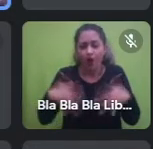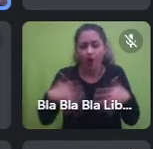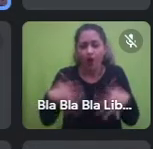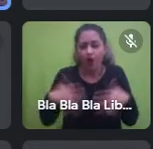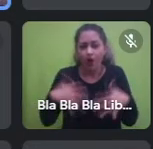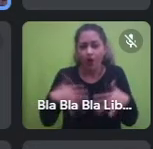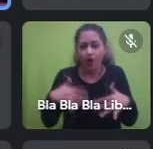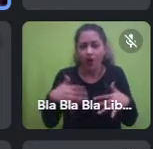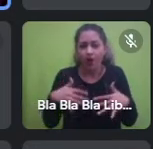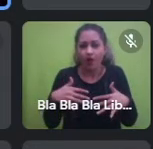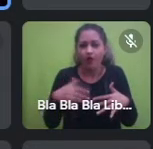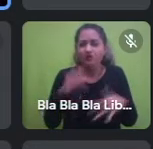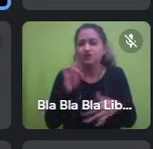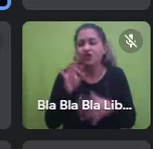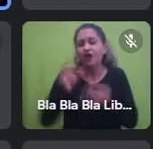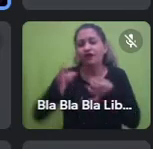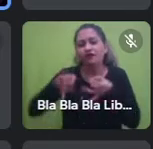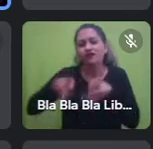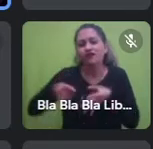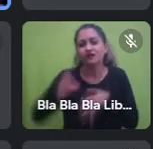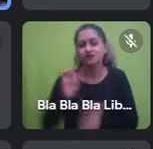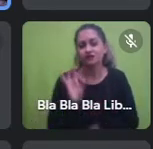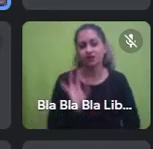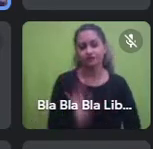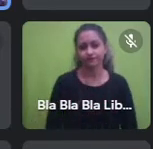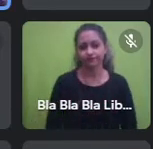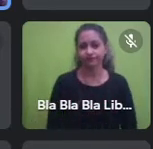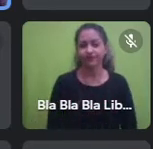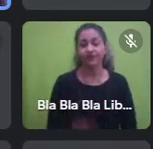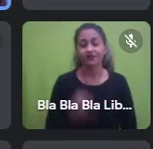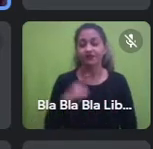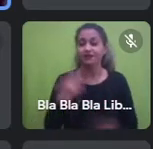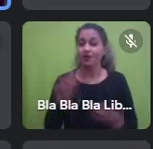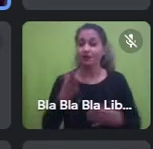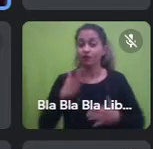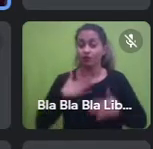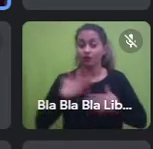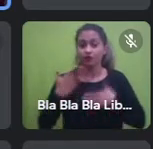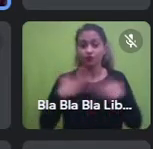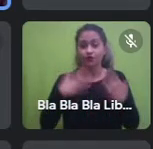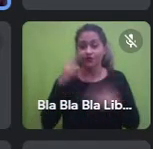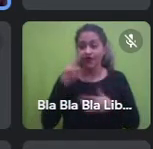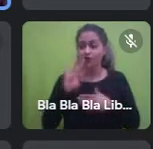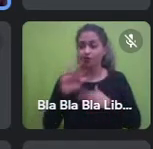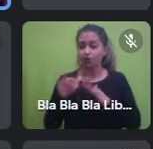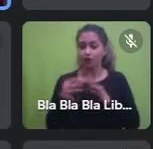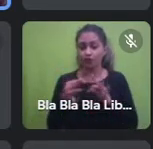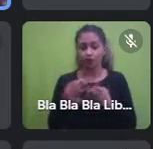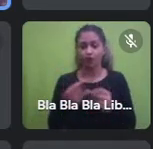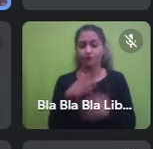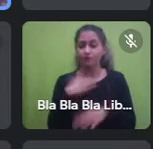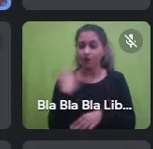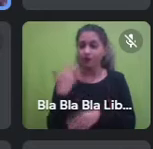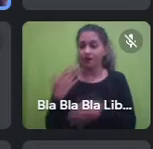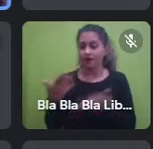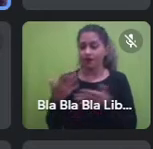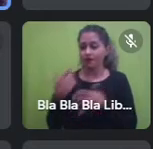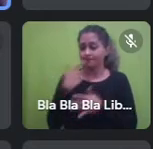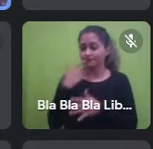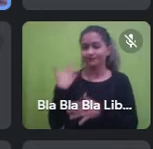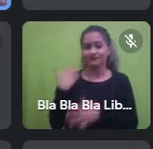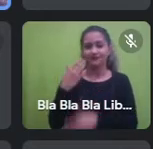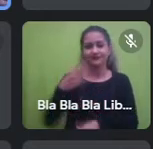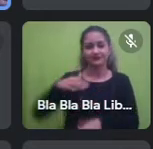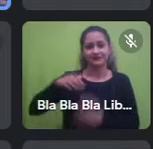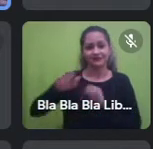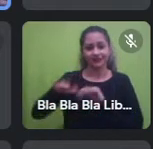Só mesmo a carcaça. Então, foi um impacto muito grande ver isso aí, agora em setembro de 2021. Pode